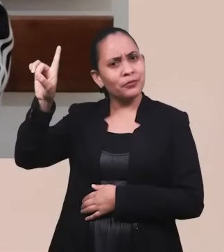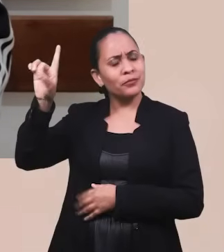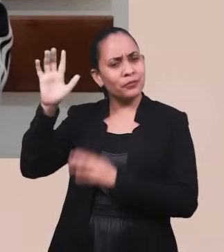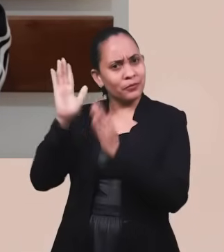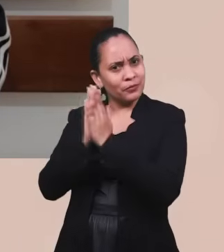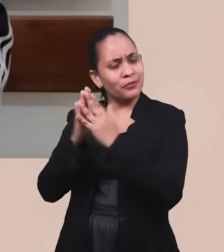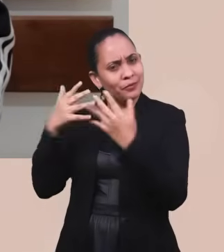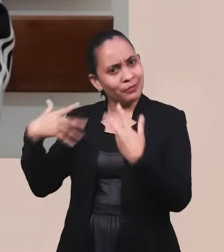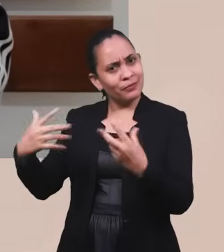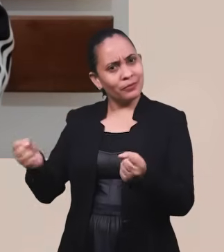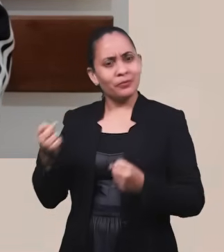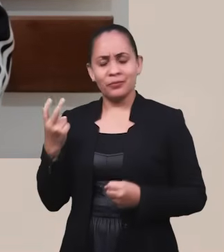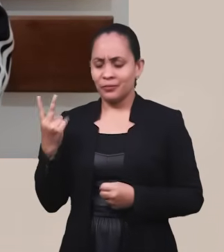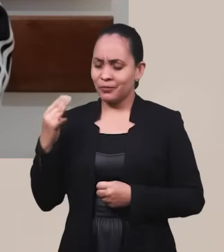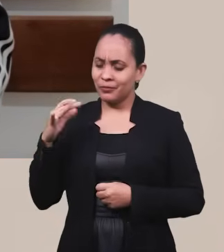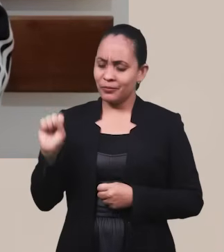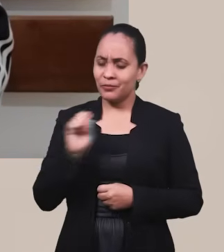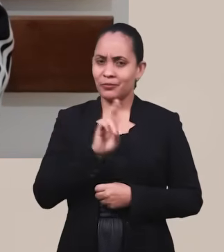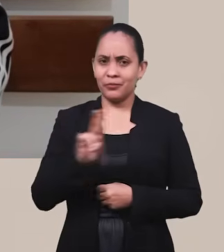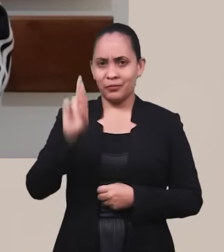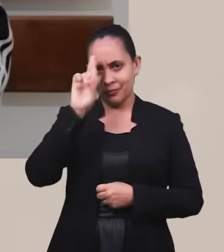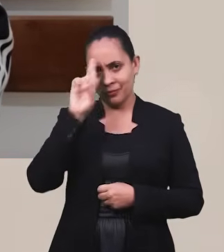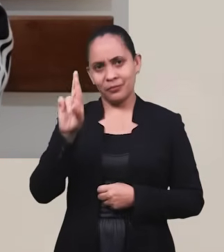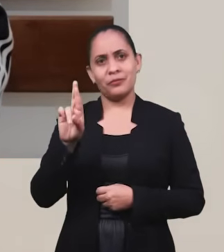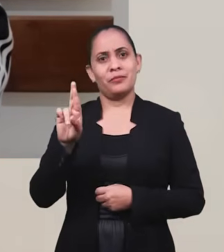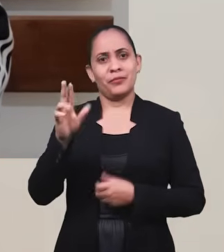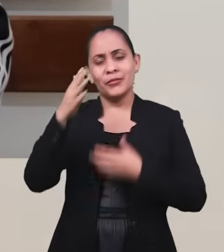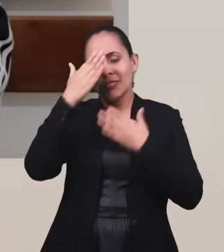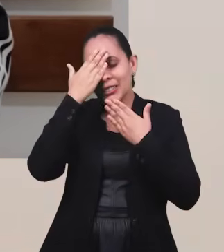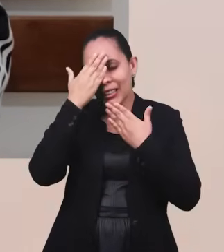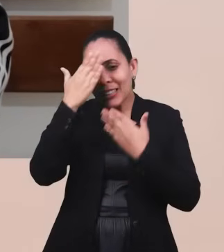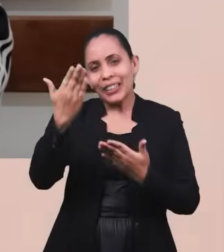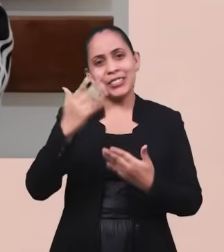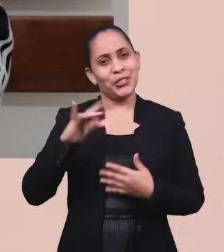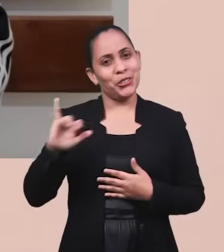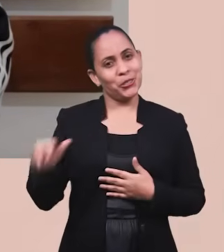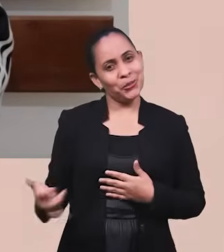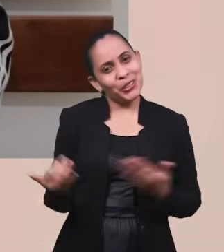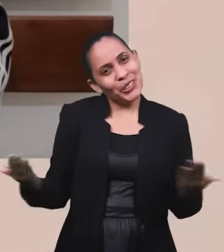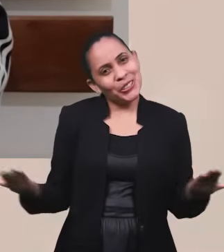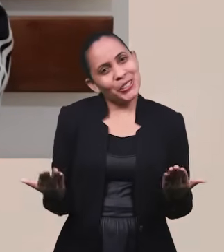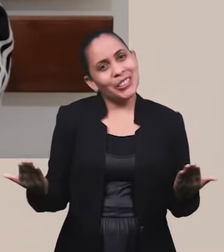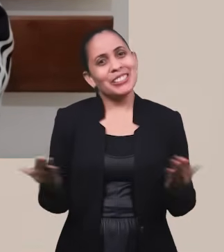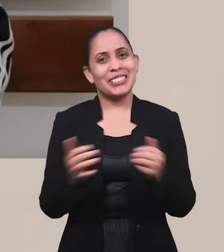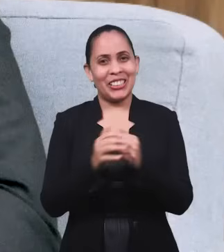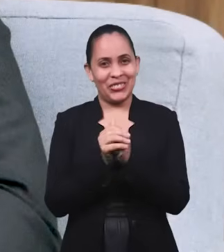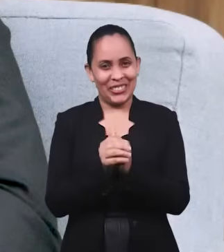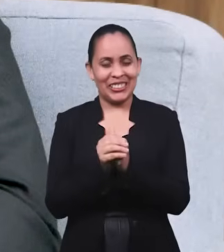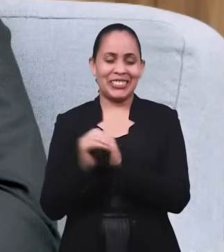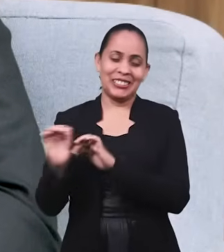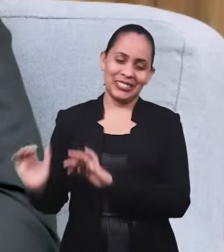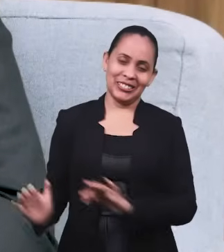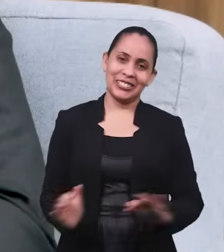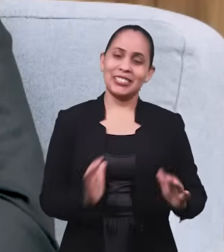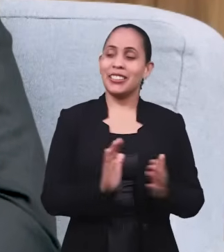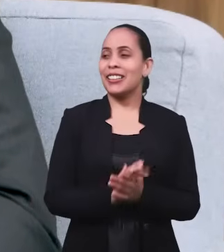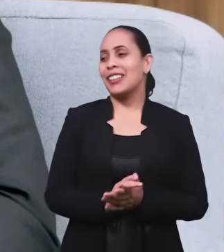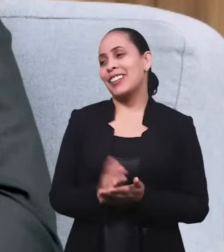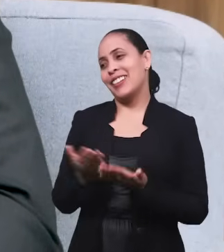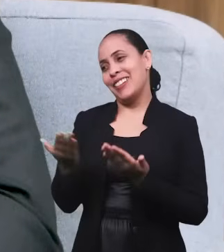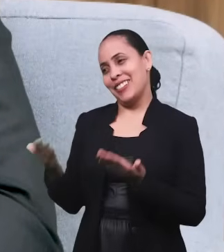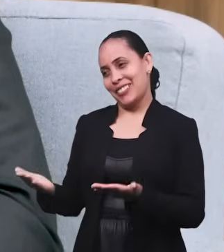nossas orações. Em nome do Senhor Jesus, eu agradeço a oportunidade. Amém? Irmã